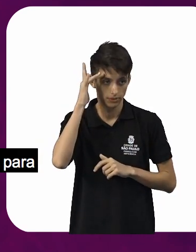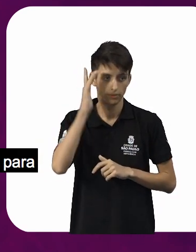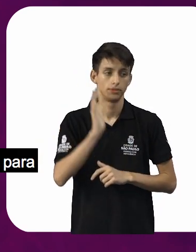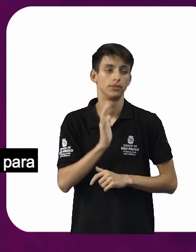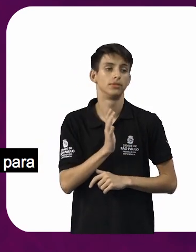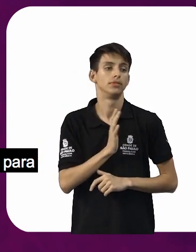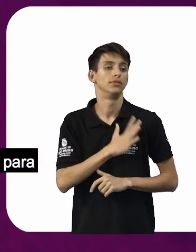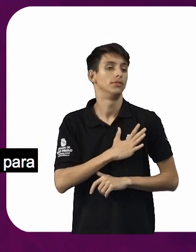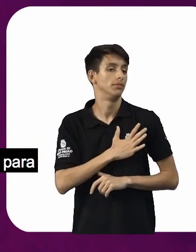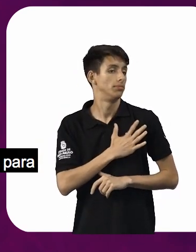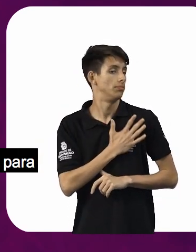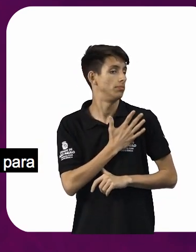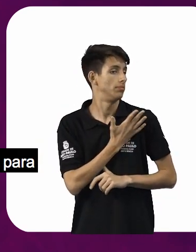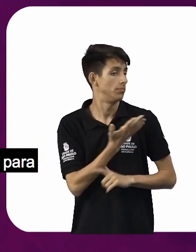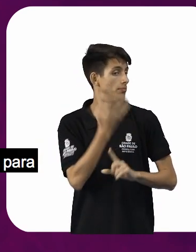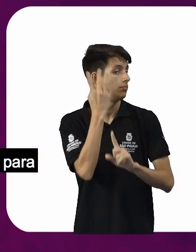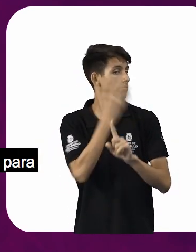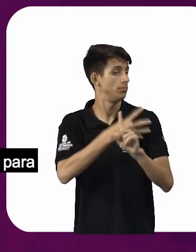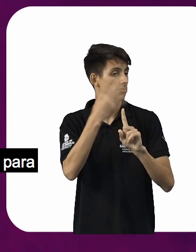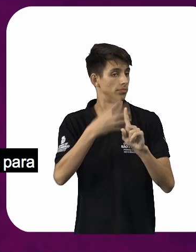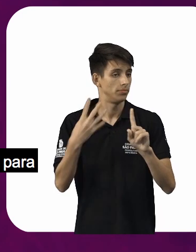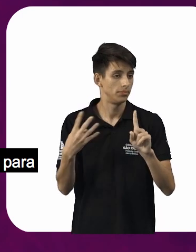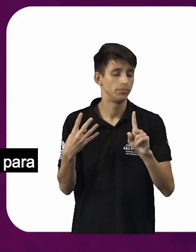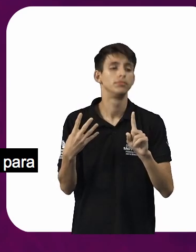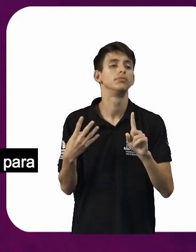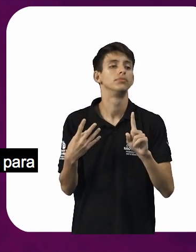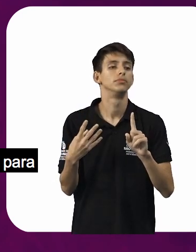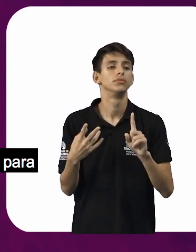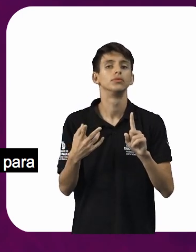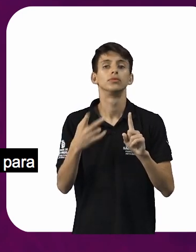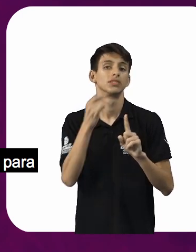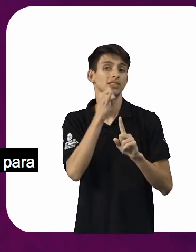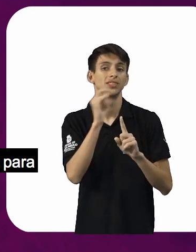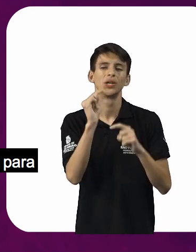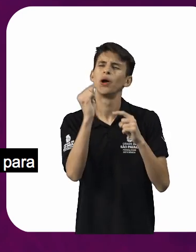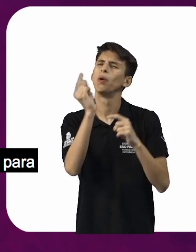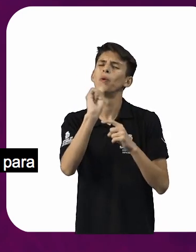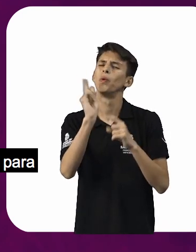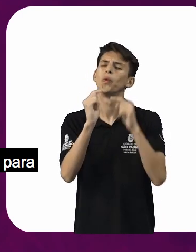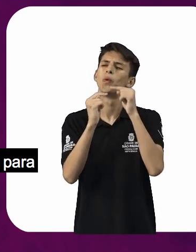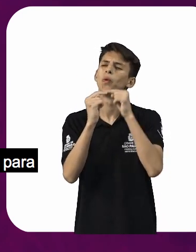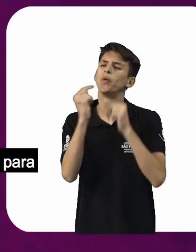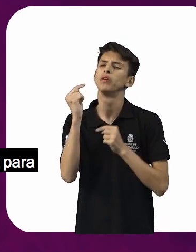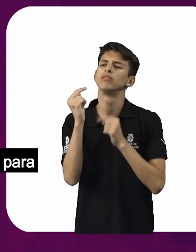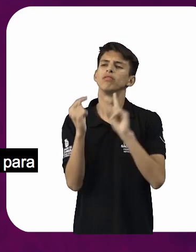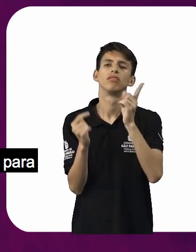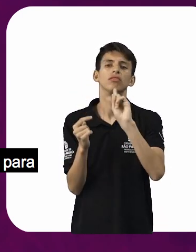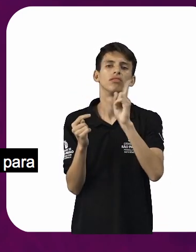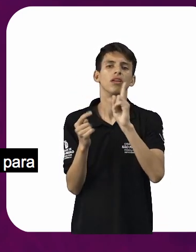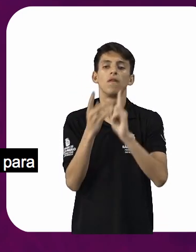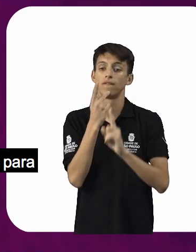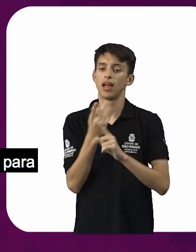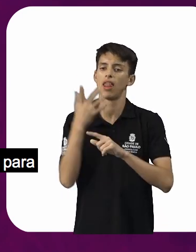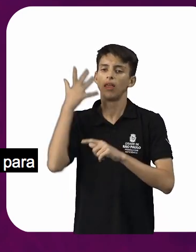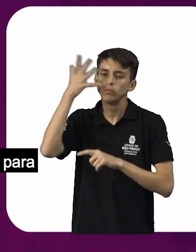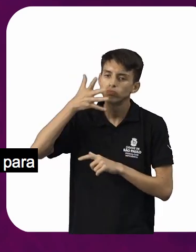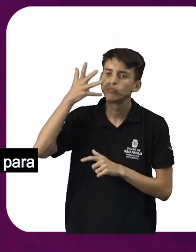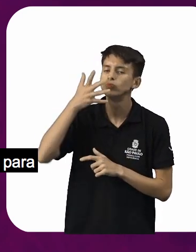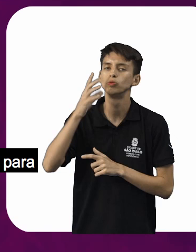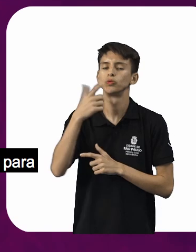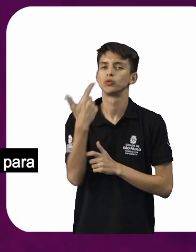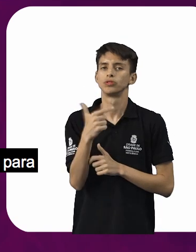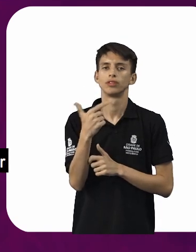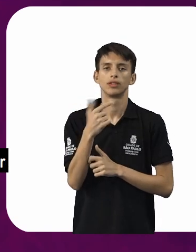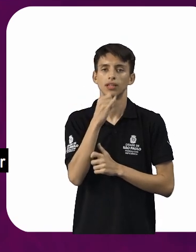homotransfóbica, como pessoas que discriminam em geral, muitas vezes não são coerentes para fazer valer a sua posição. Porque